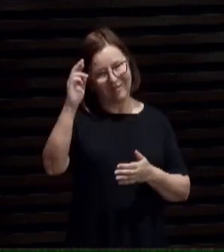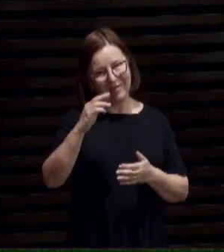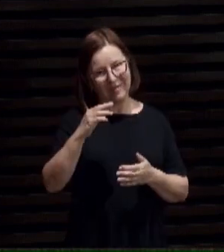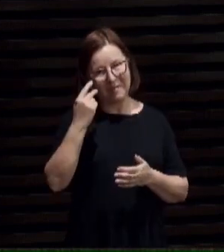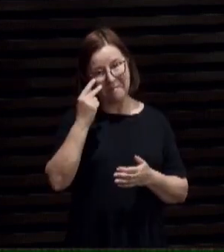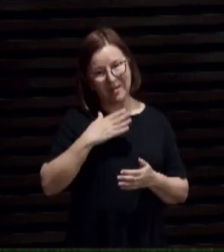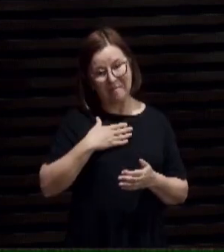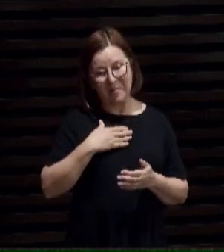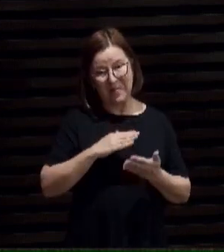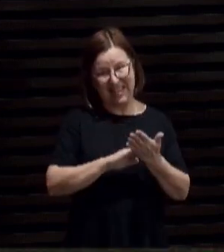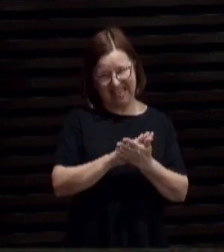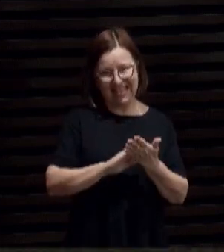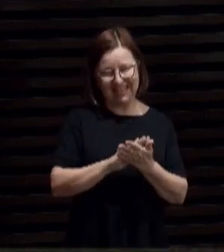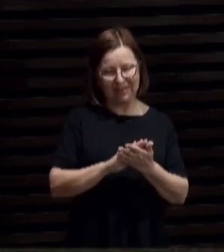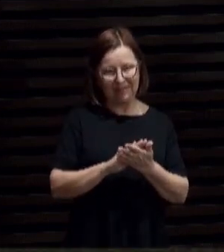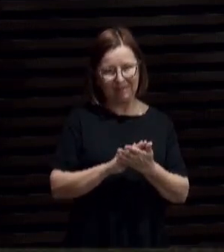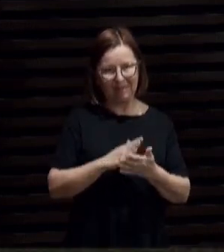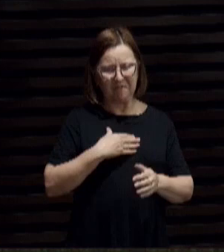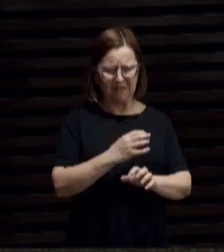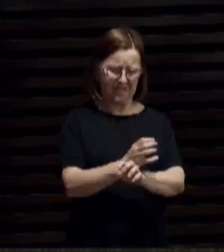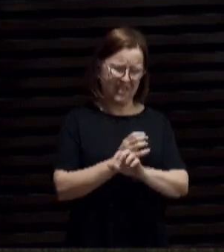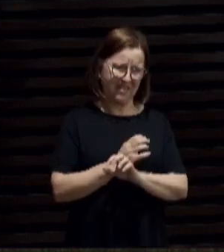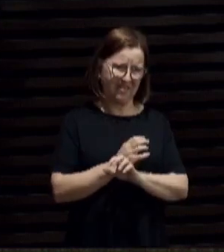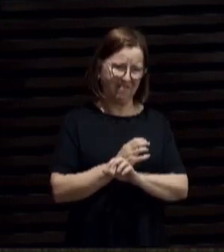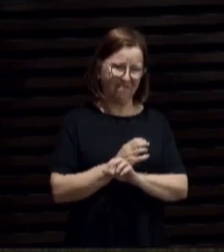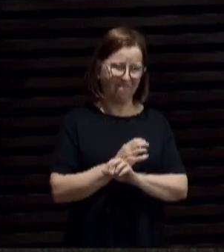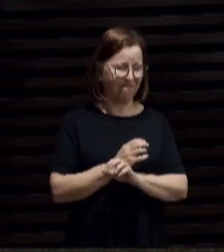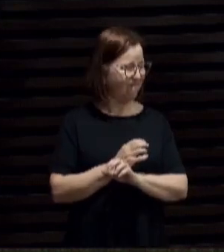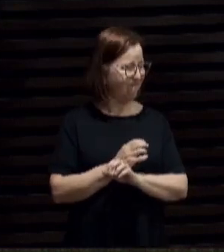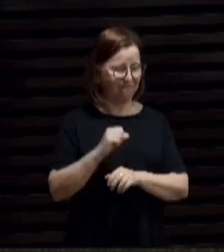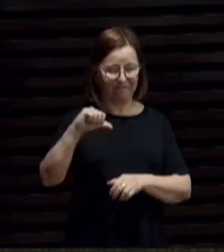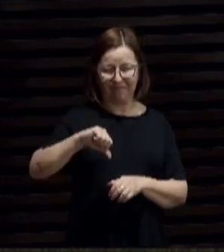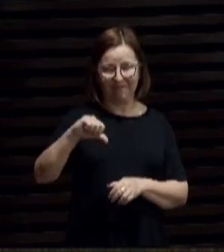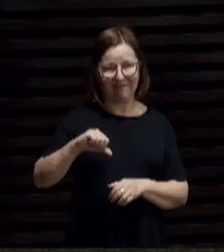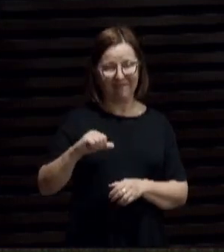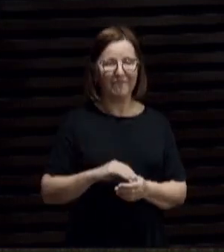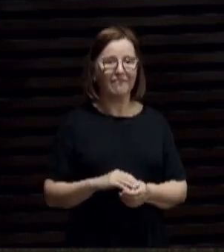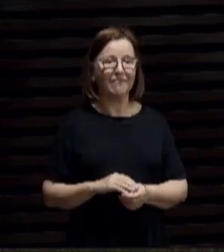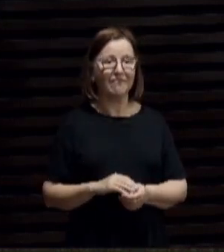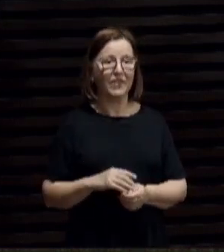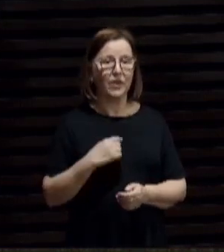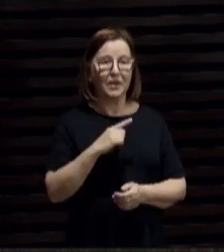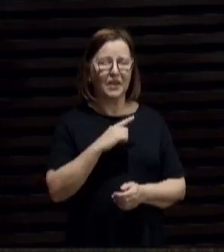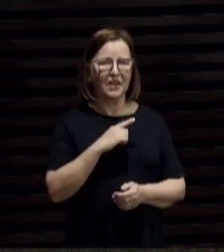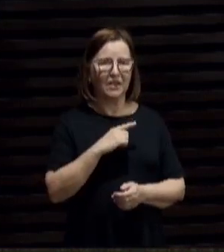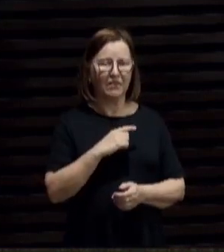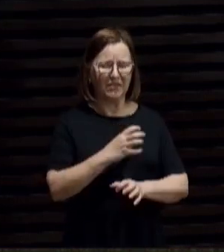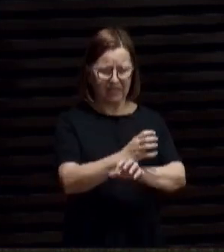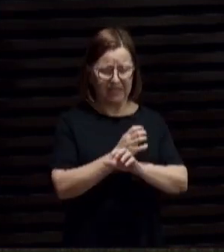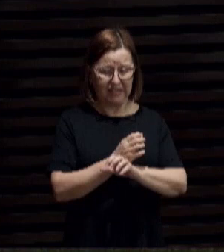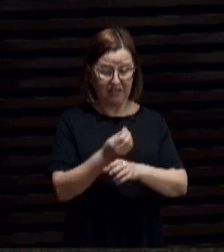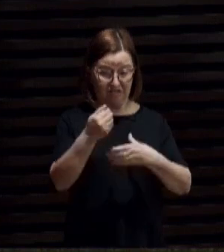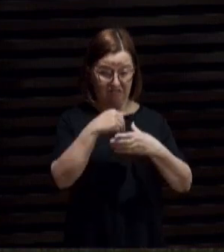nada. O meu vazio não me basta. Eu tenho um buraco do Senhor dentro de